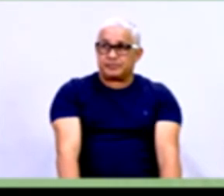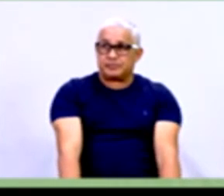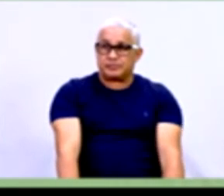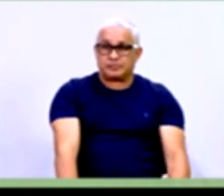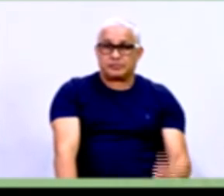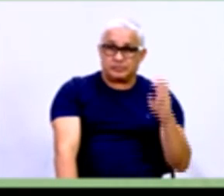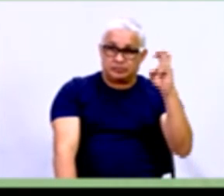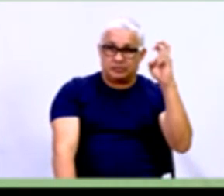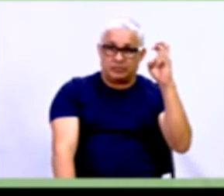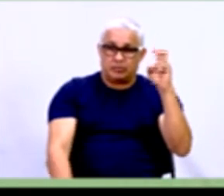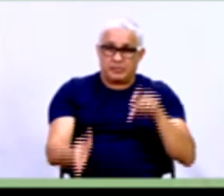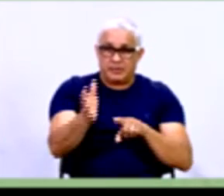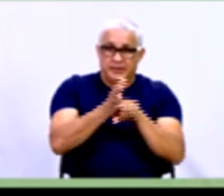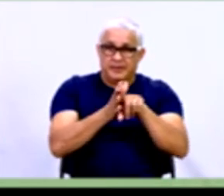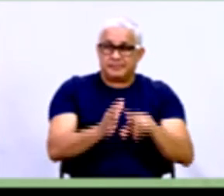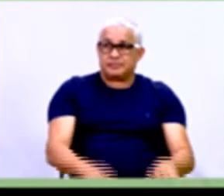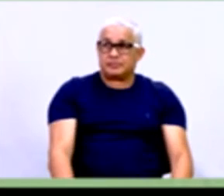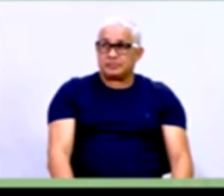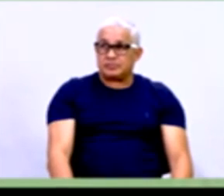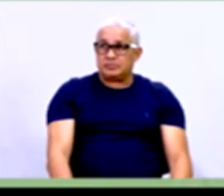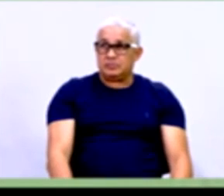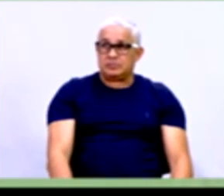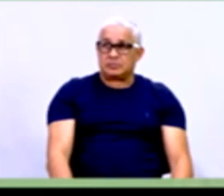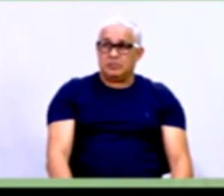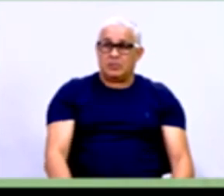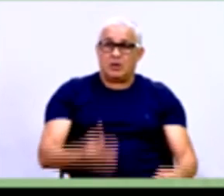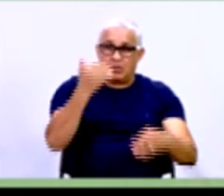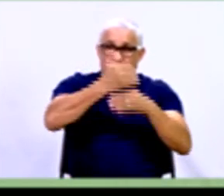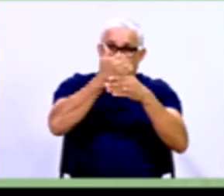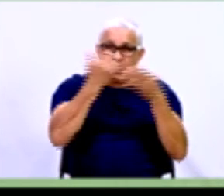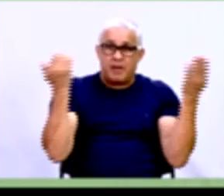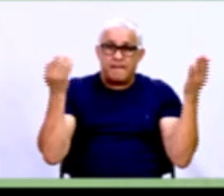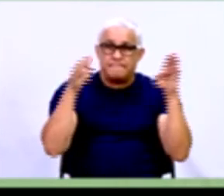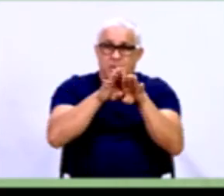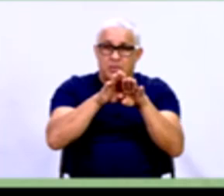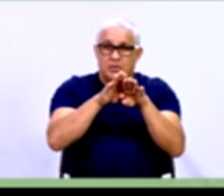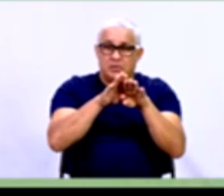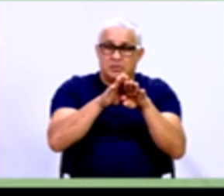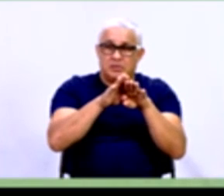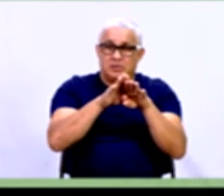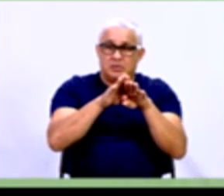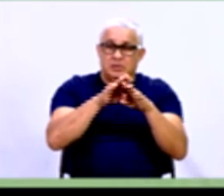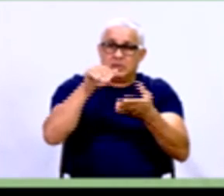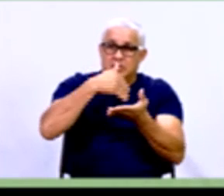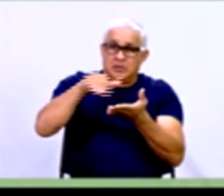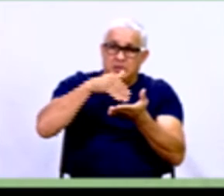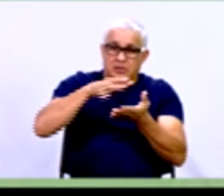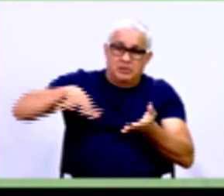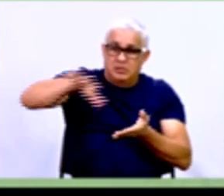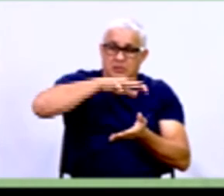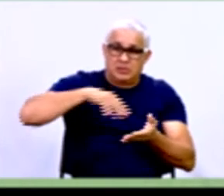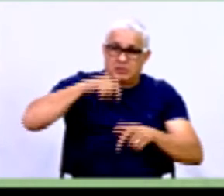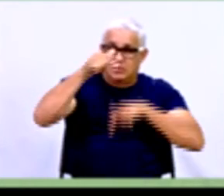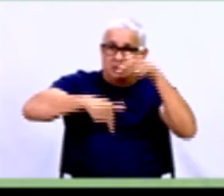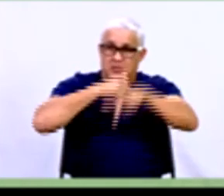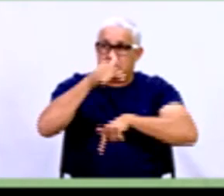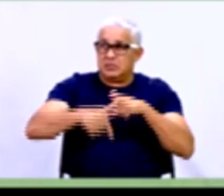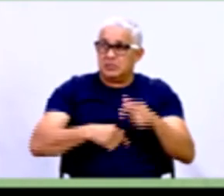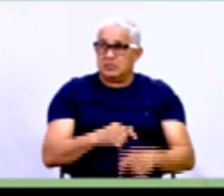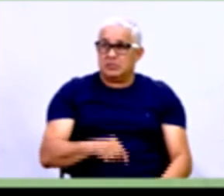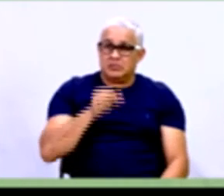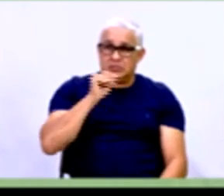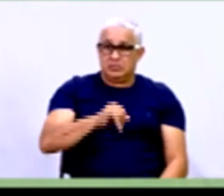Questão 5. A interdição total da obra poderá ser declarada pela Secretaria Regional do Trabalho e Emprego Local se a decisão